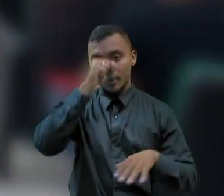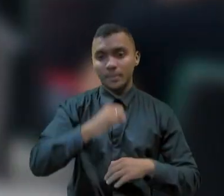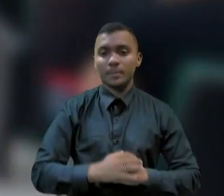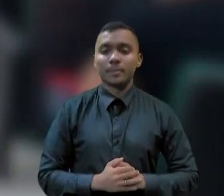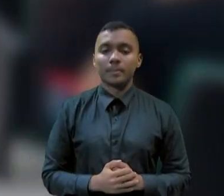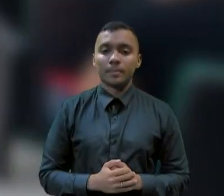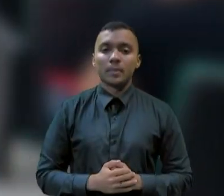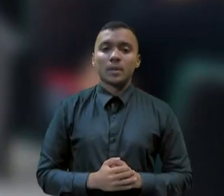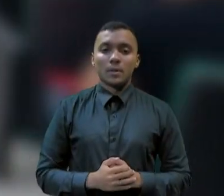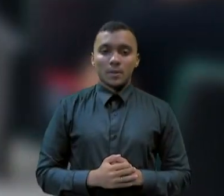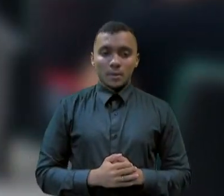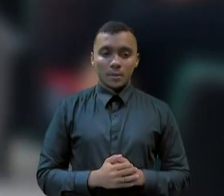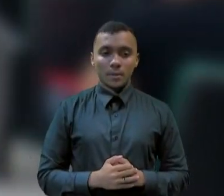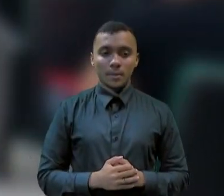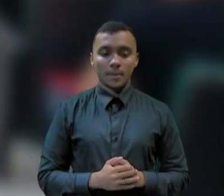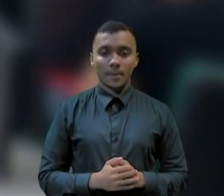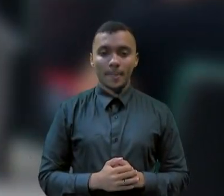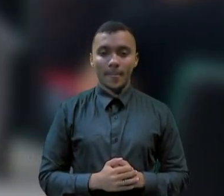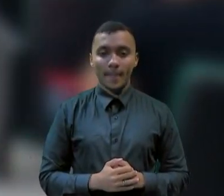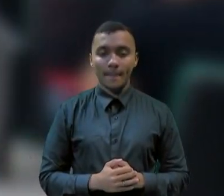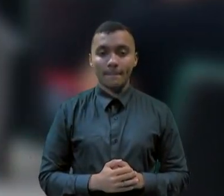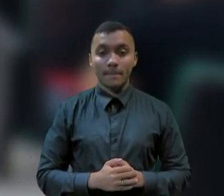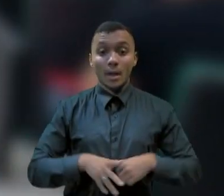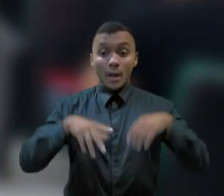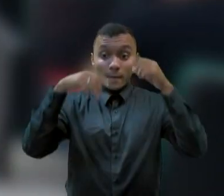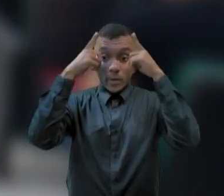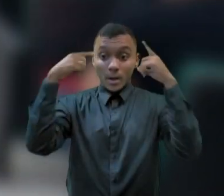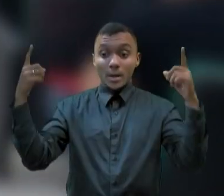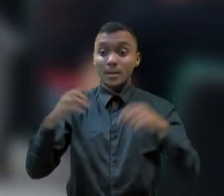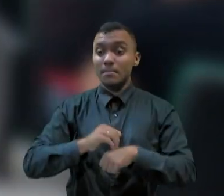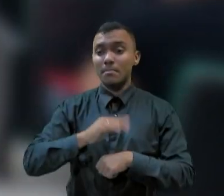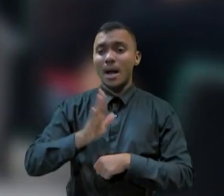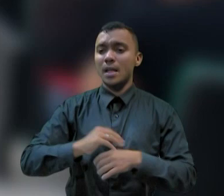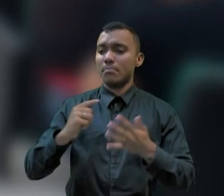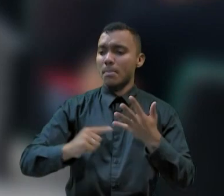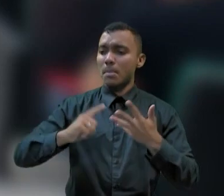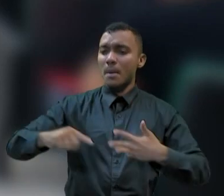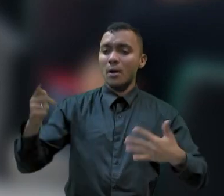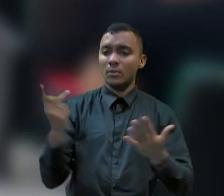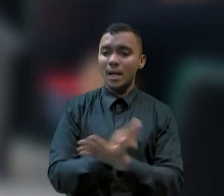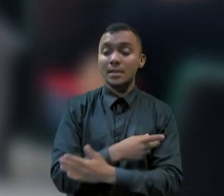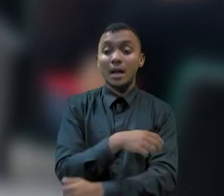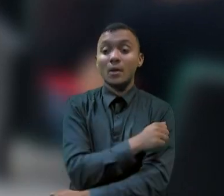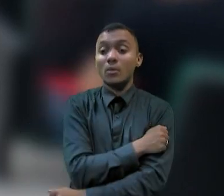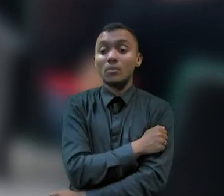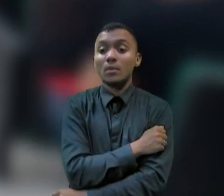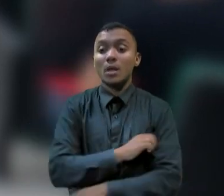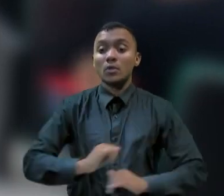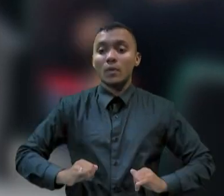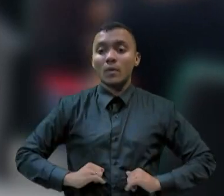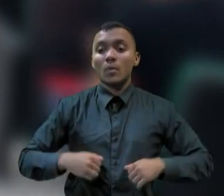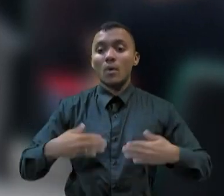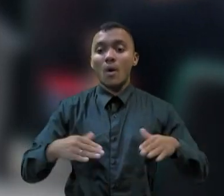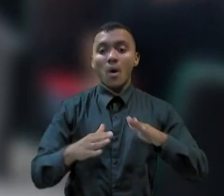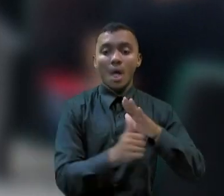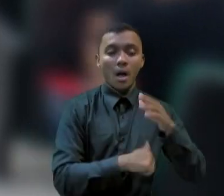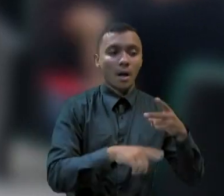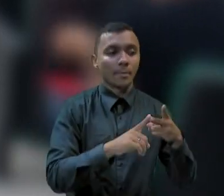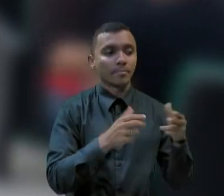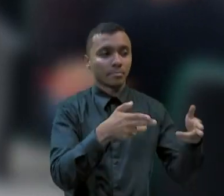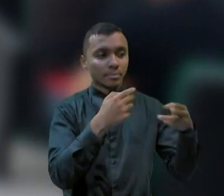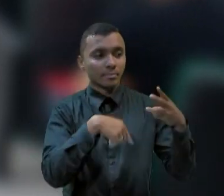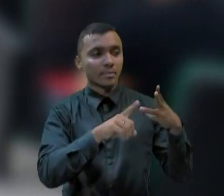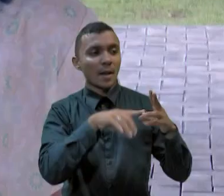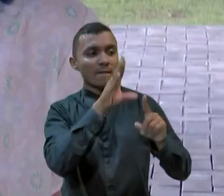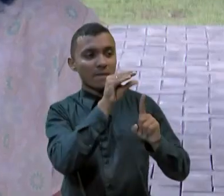Ainda segundo o relatório, as violências mais frequentes que os estudantes sofreram foram assalto, violência sexual